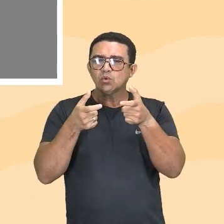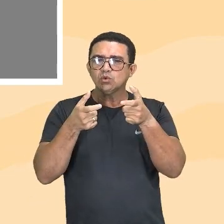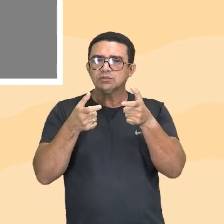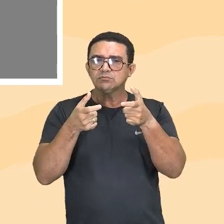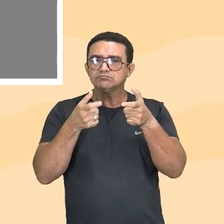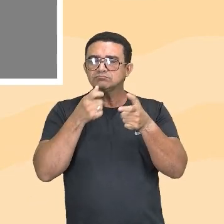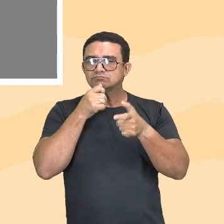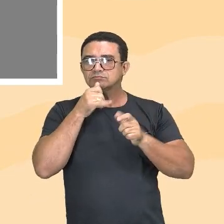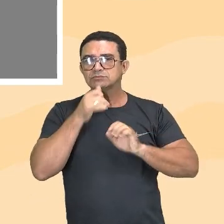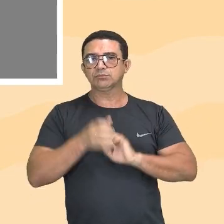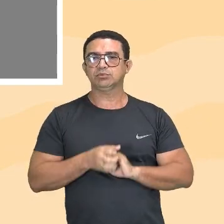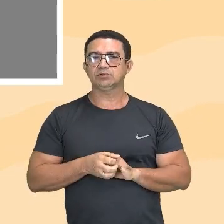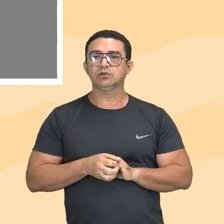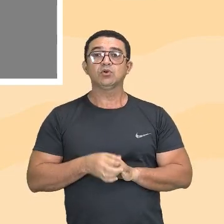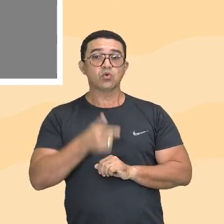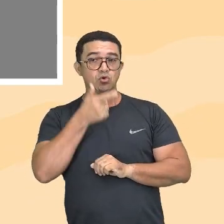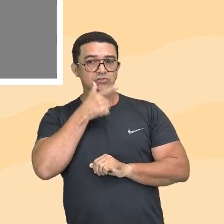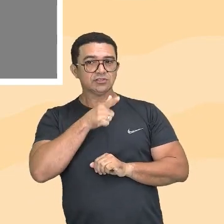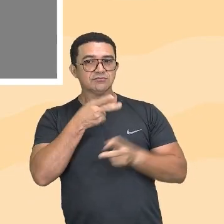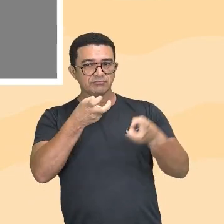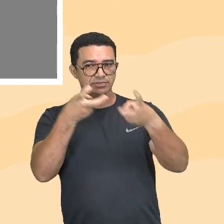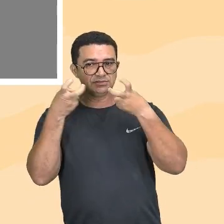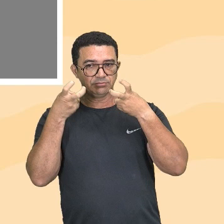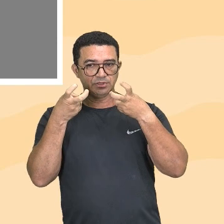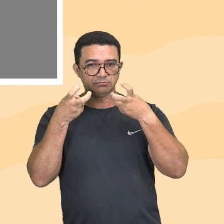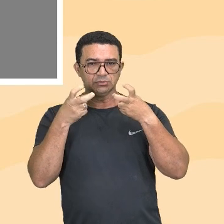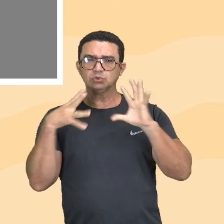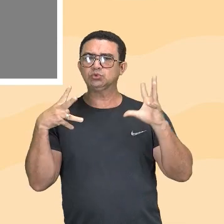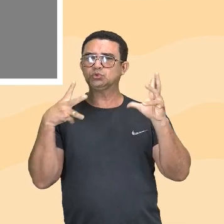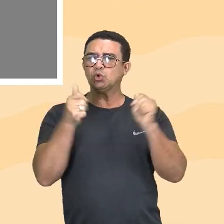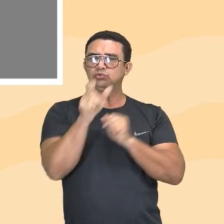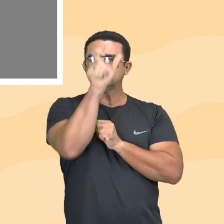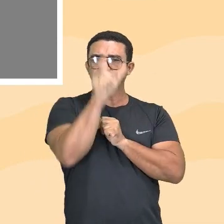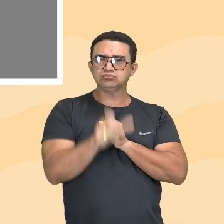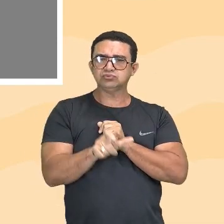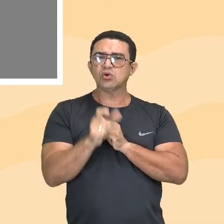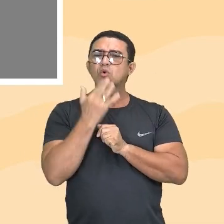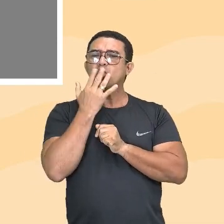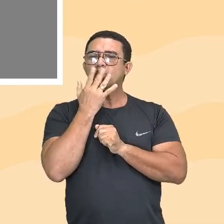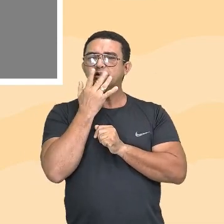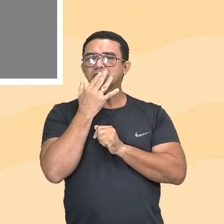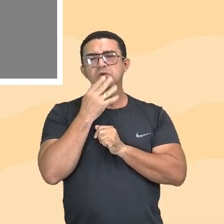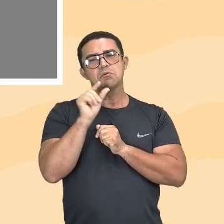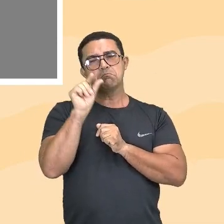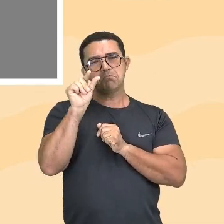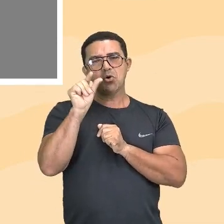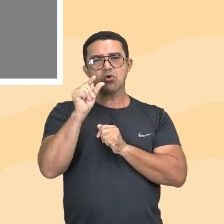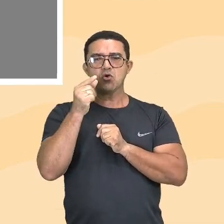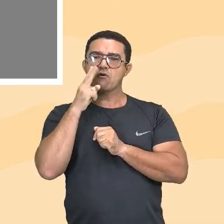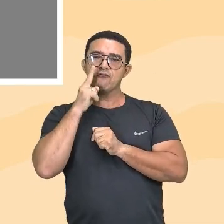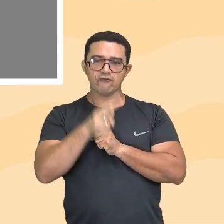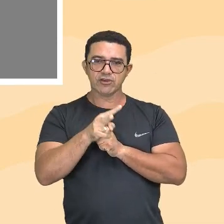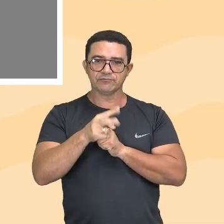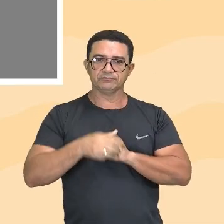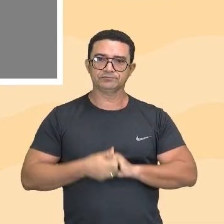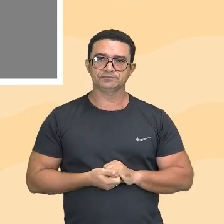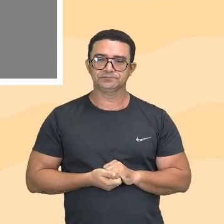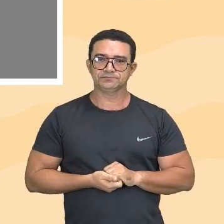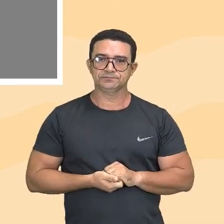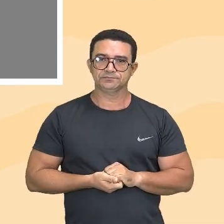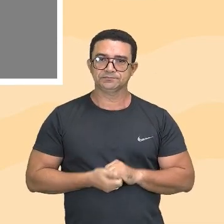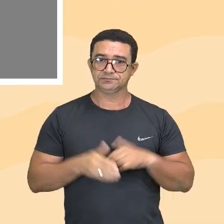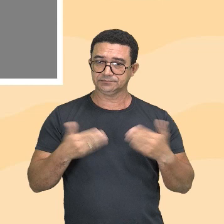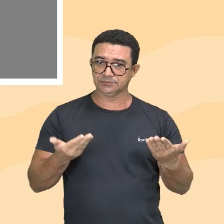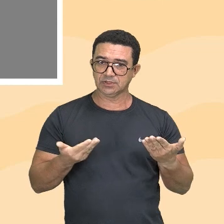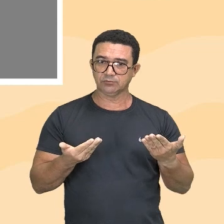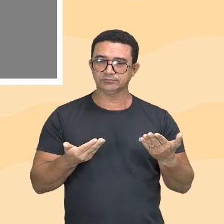faixa dessa emissão nós conseguimos enxergar, não todo o espectro, né? Esse é o espectro eletromagnético. E outra faixa aí